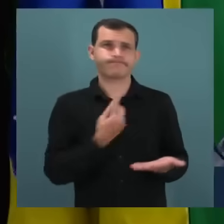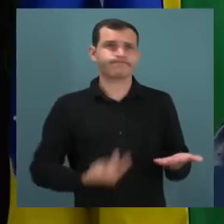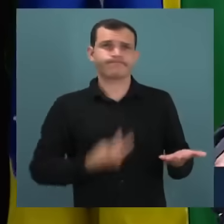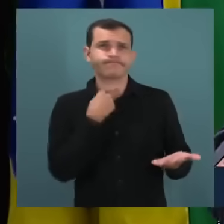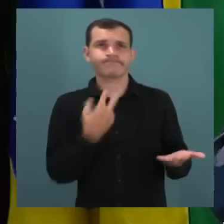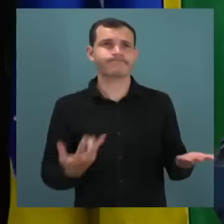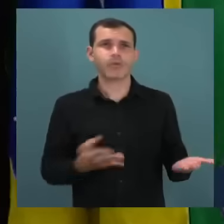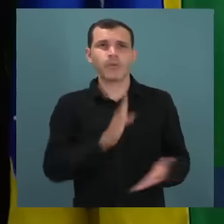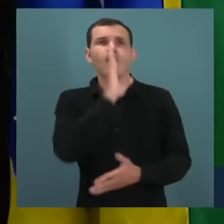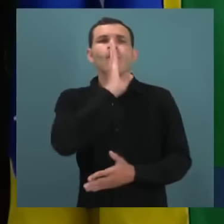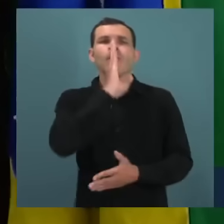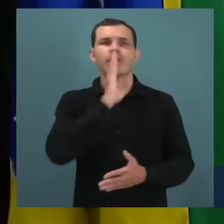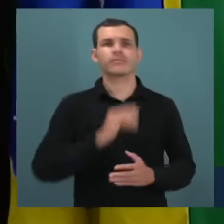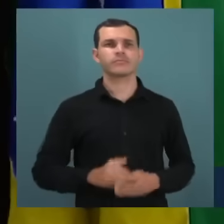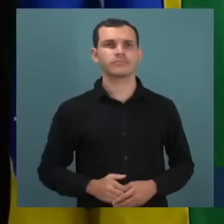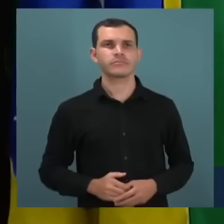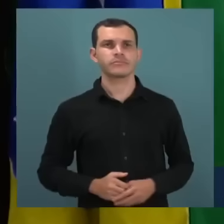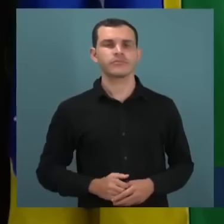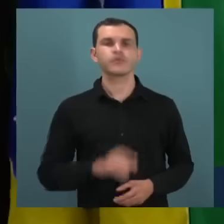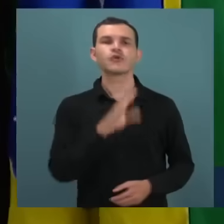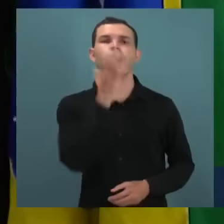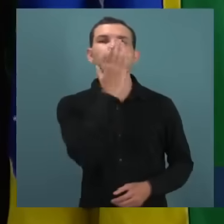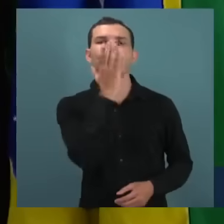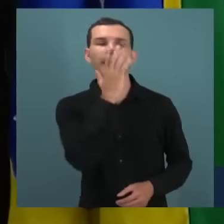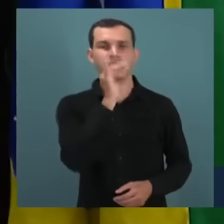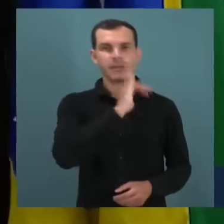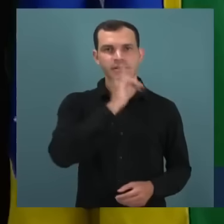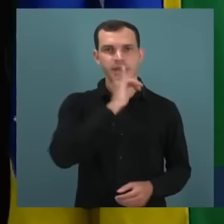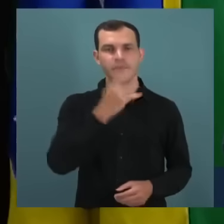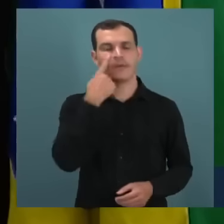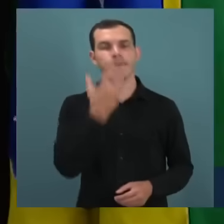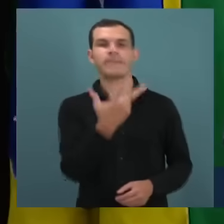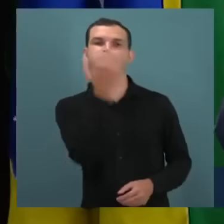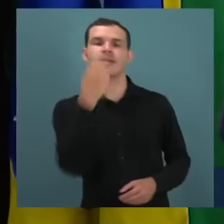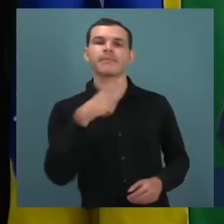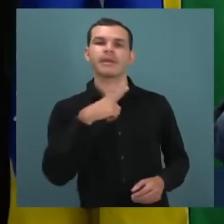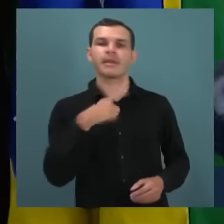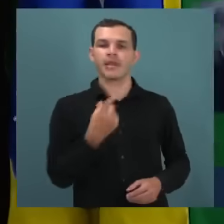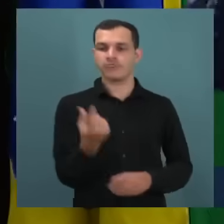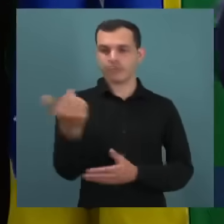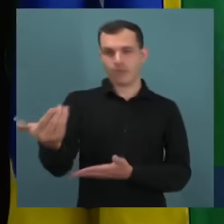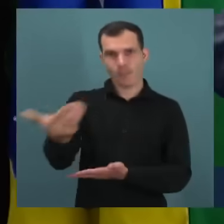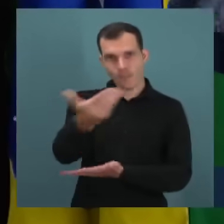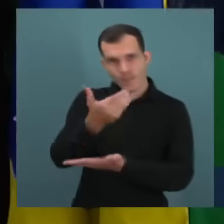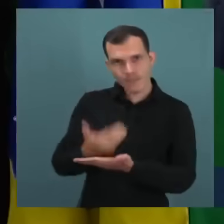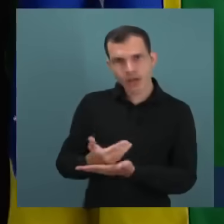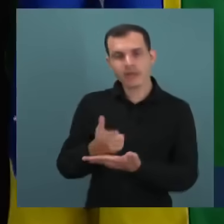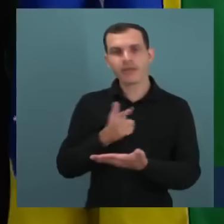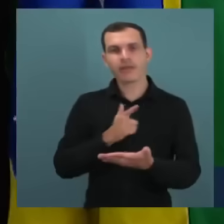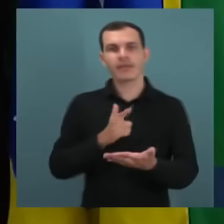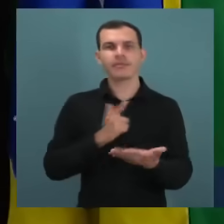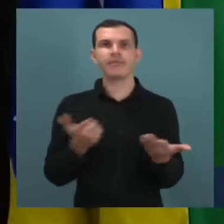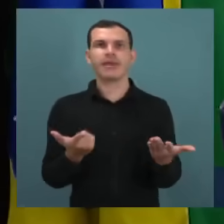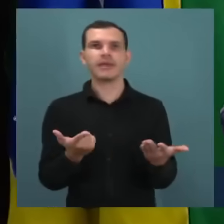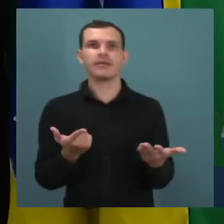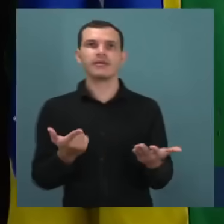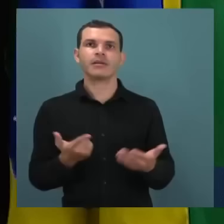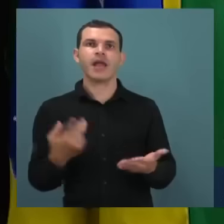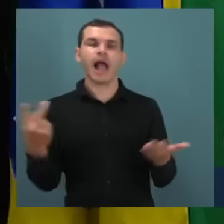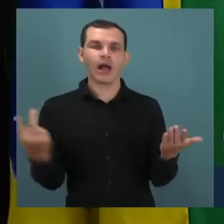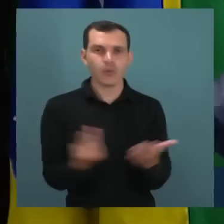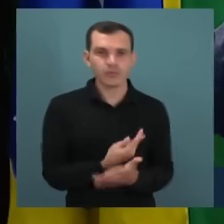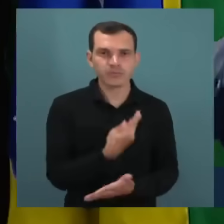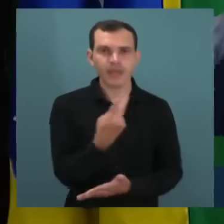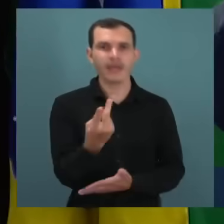ficar calados, assistindo, por exemplo, um aumento de arrecadação que bate recorde em cima de recordes. E mesmo